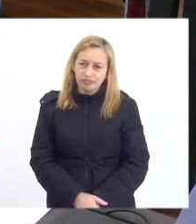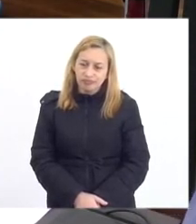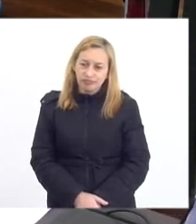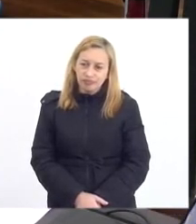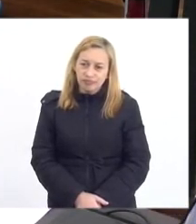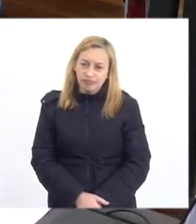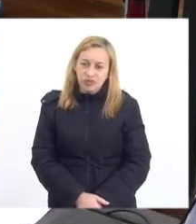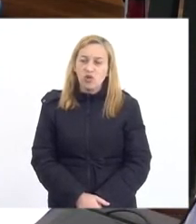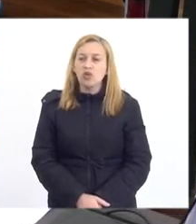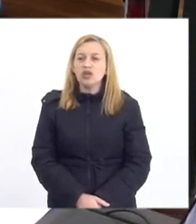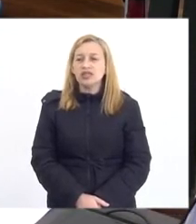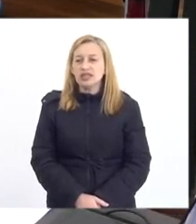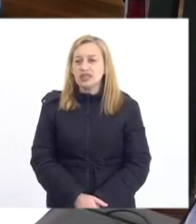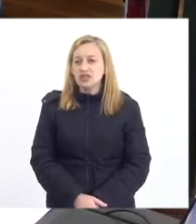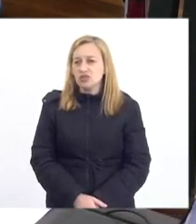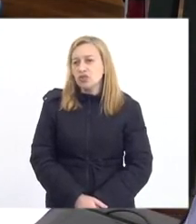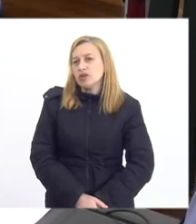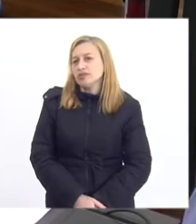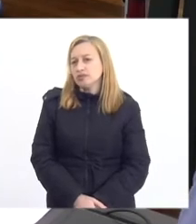mas não faço isso. É, mas aí a gente já. É.